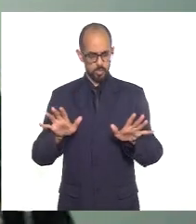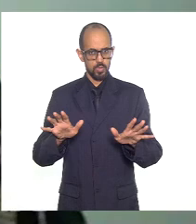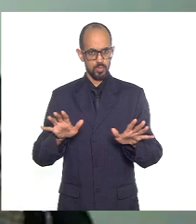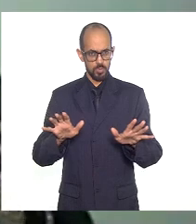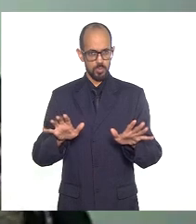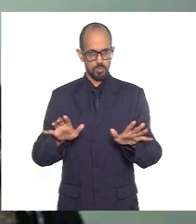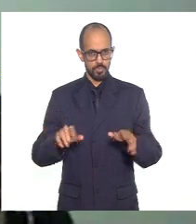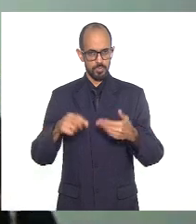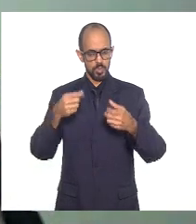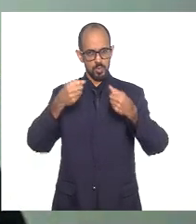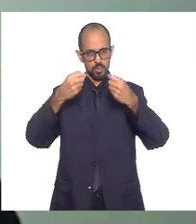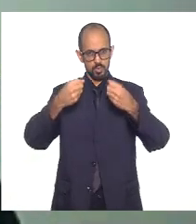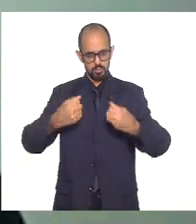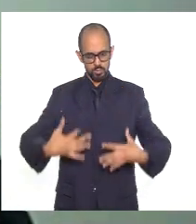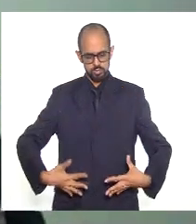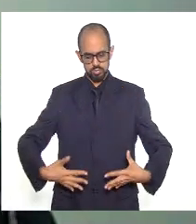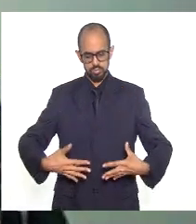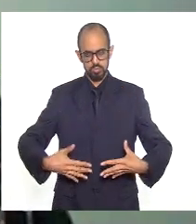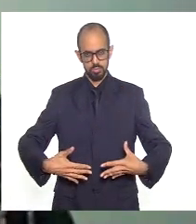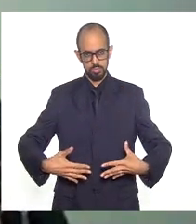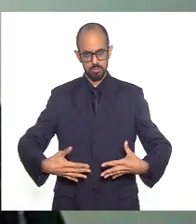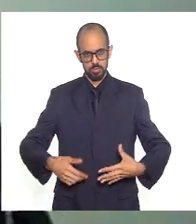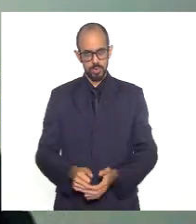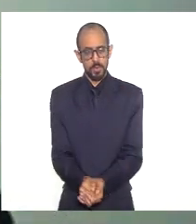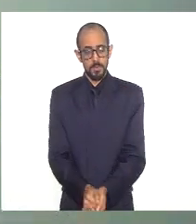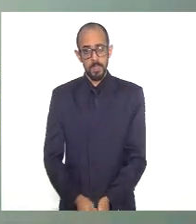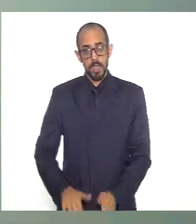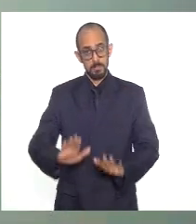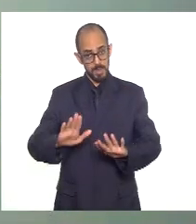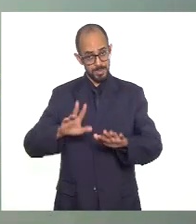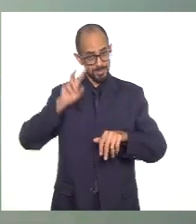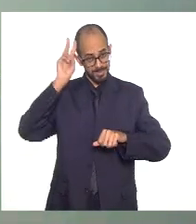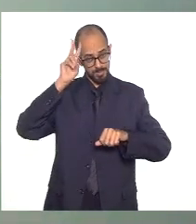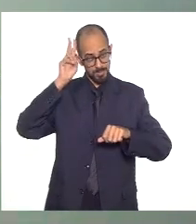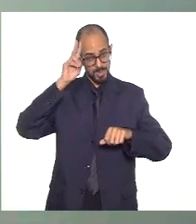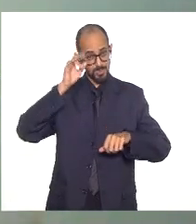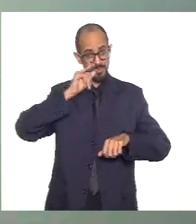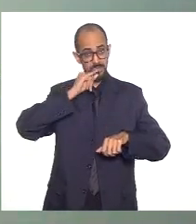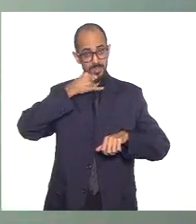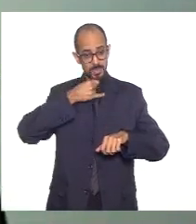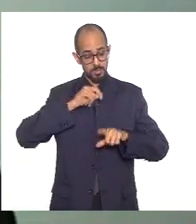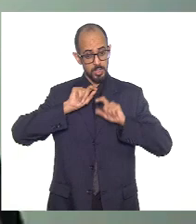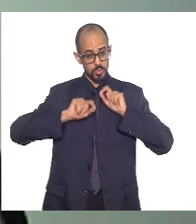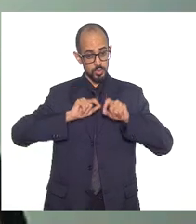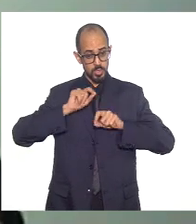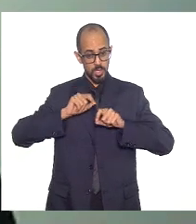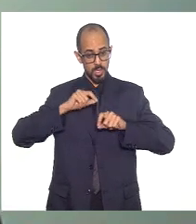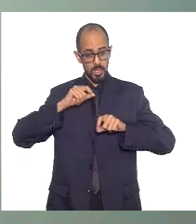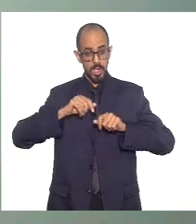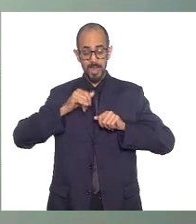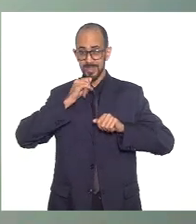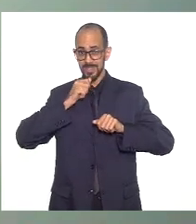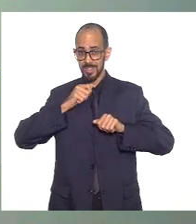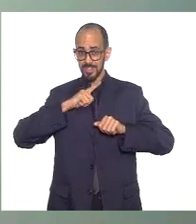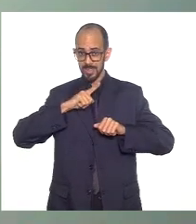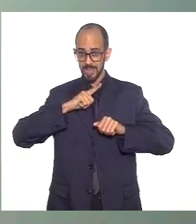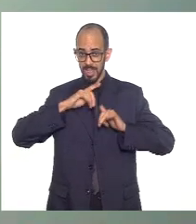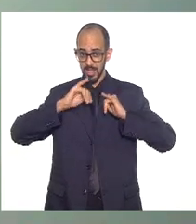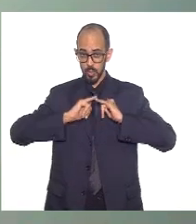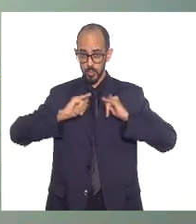mais detalhada, sobretudo lembrando que, lamentavelmente, ainda pairam algumas notícias